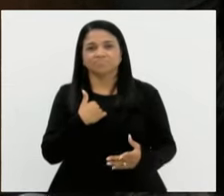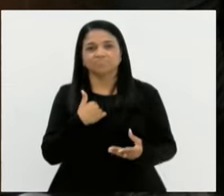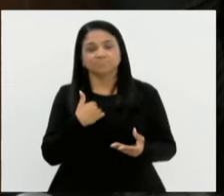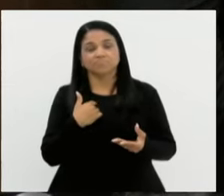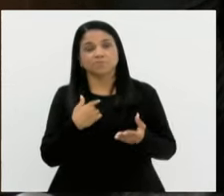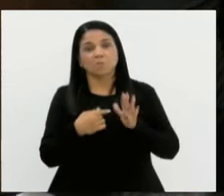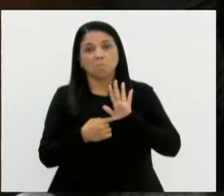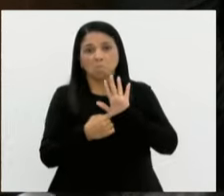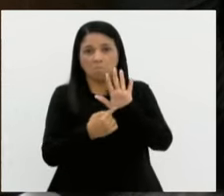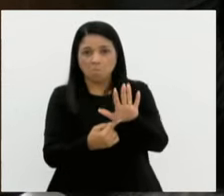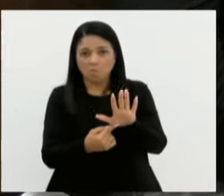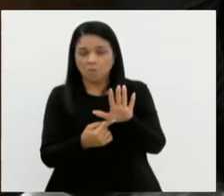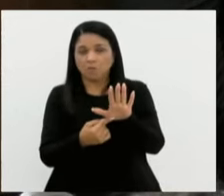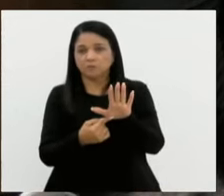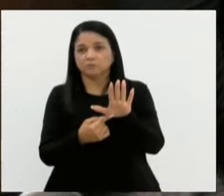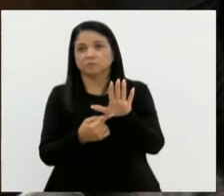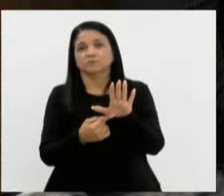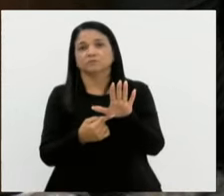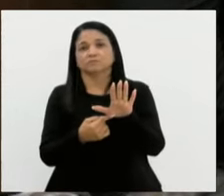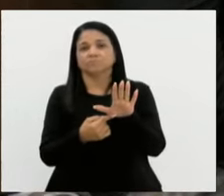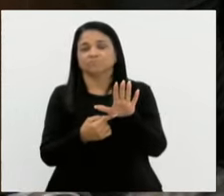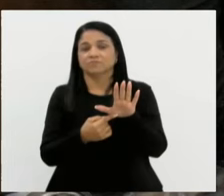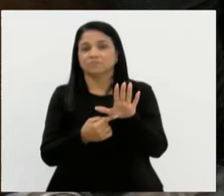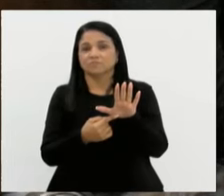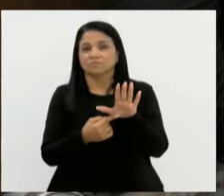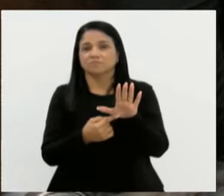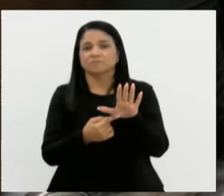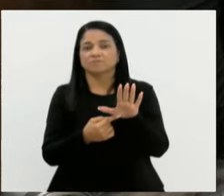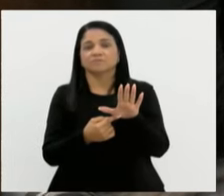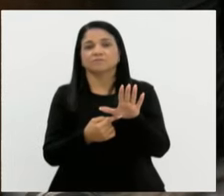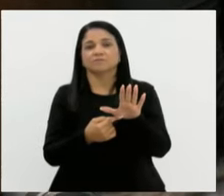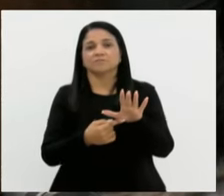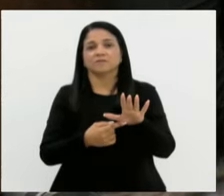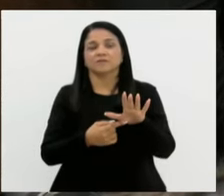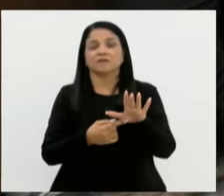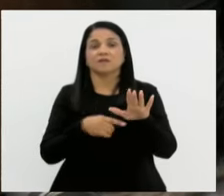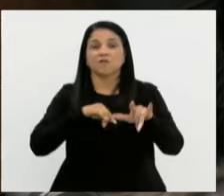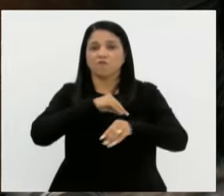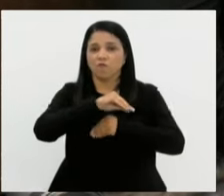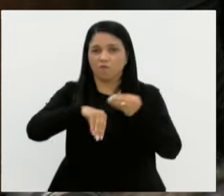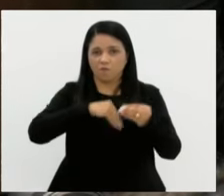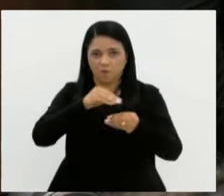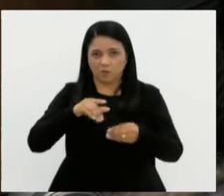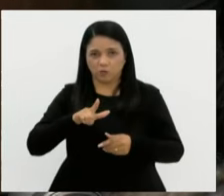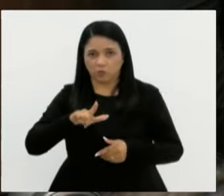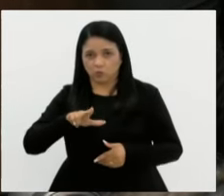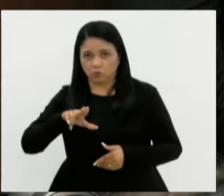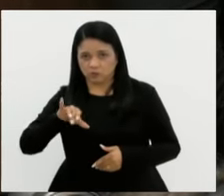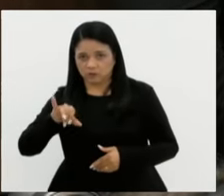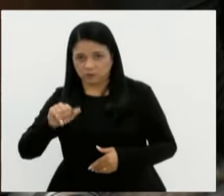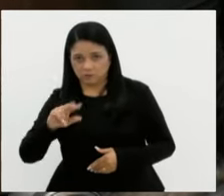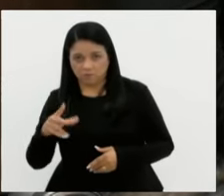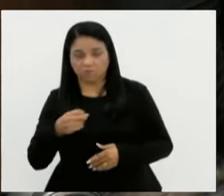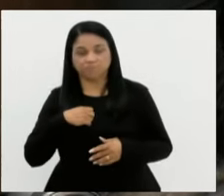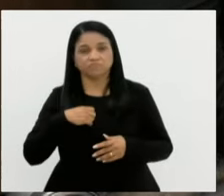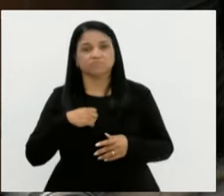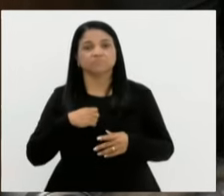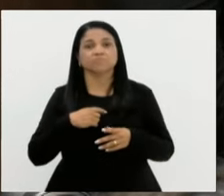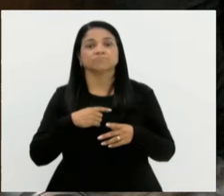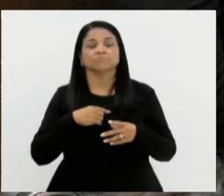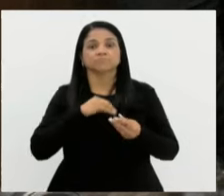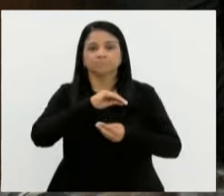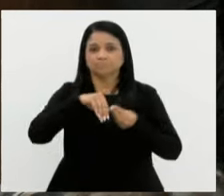muito fortes, apesar disso, nós temos tomado conhecimento, eu falo